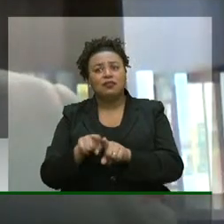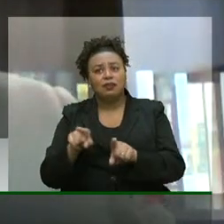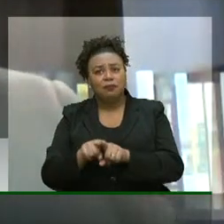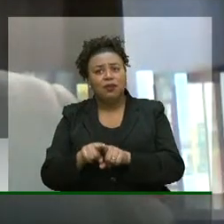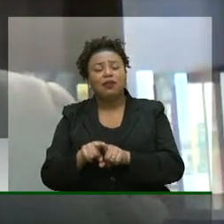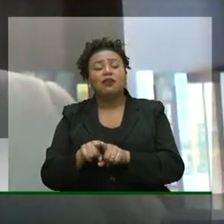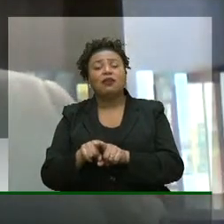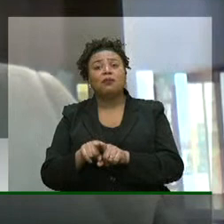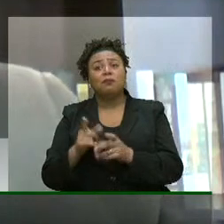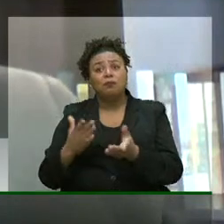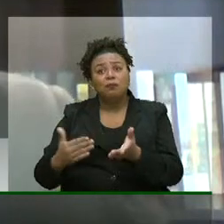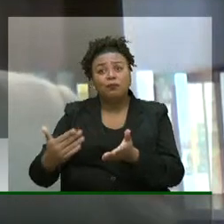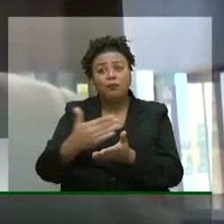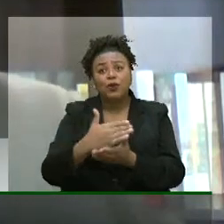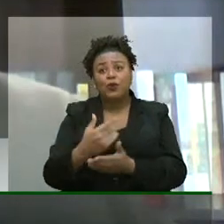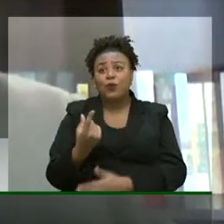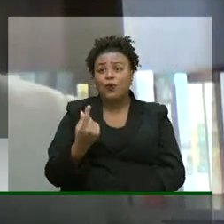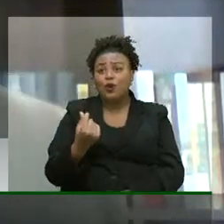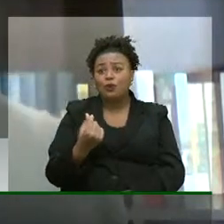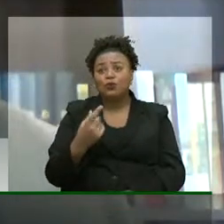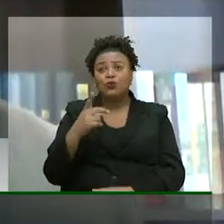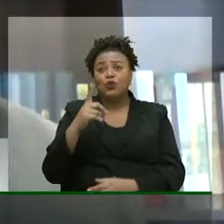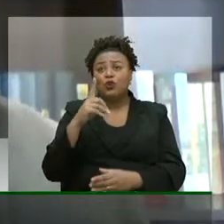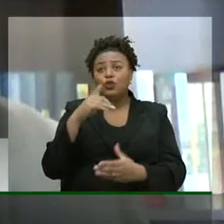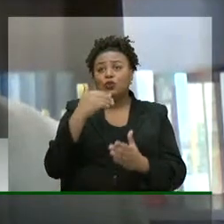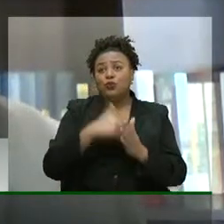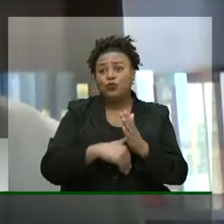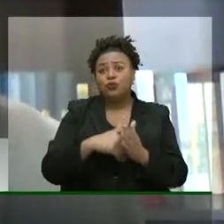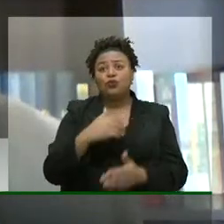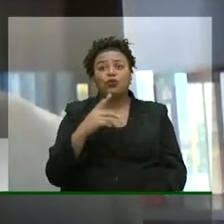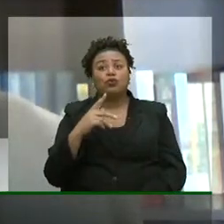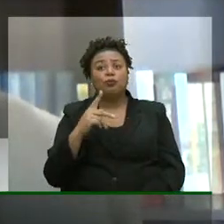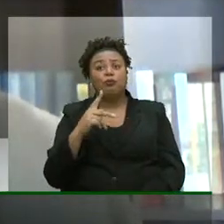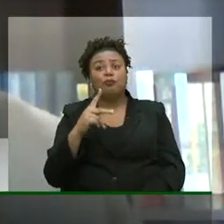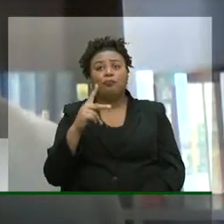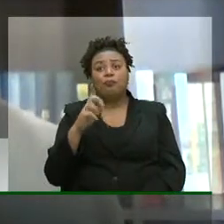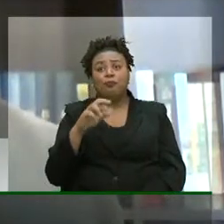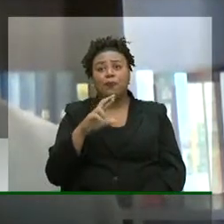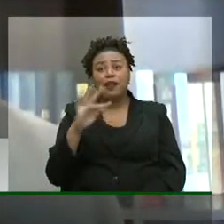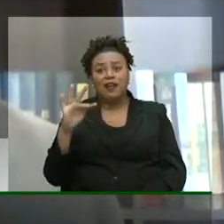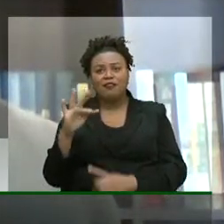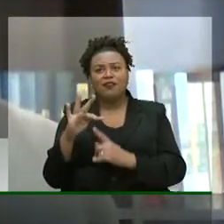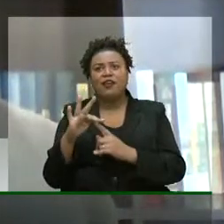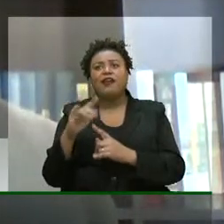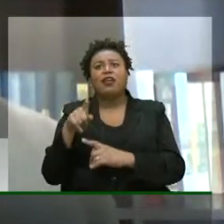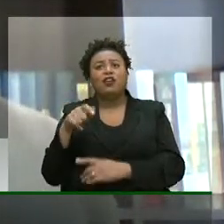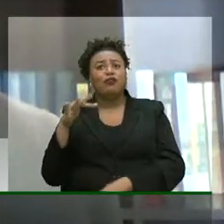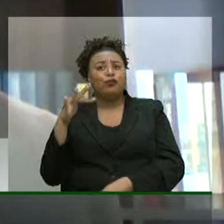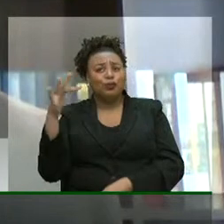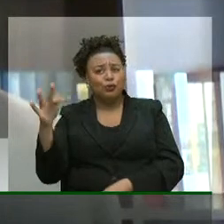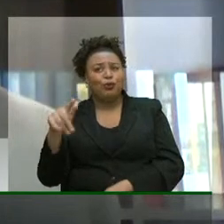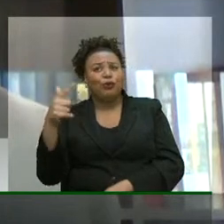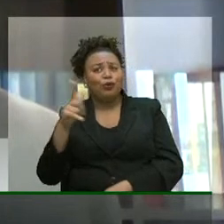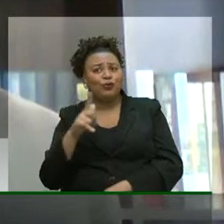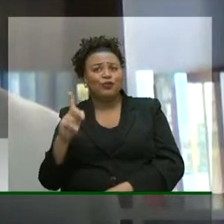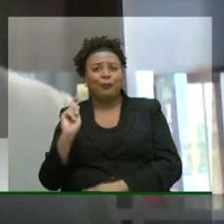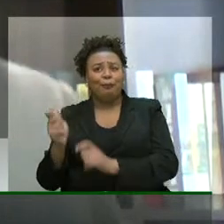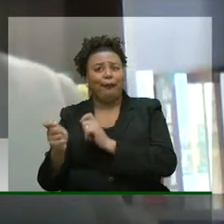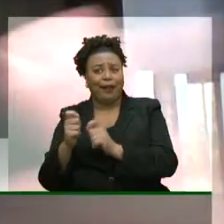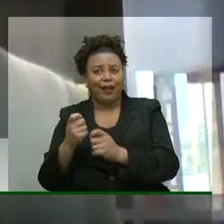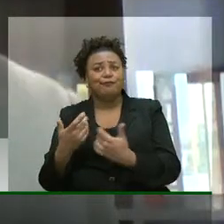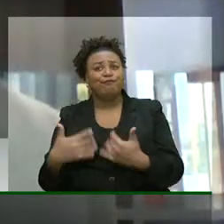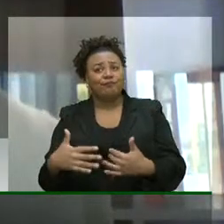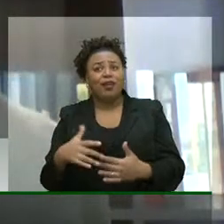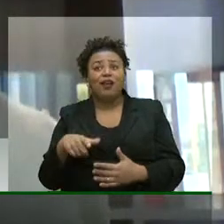pegou os recursos do Fundo Prévio, que vai deixar essa conta para futuros governadores pagarem. Então,